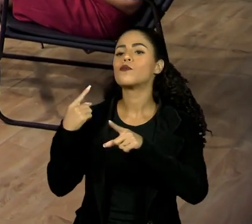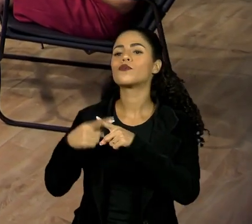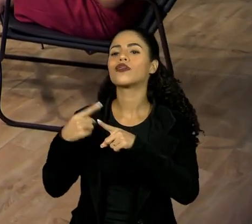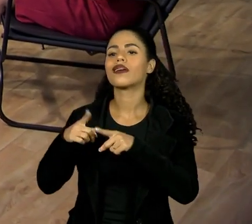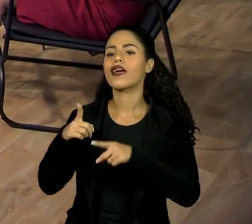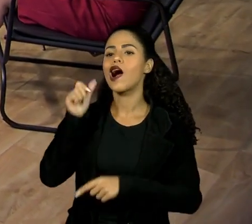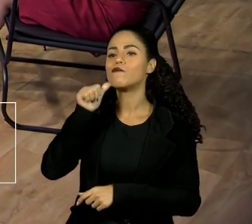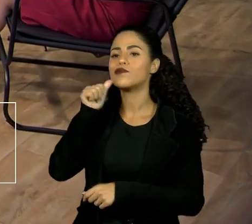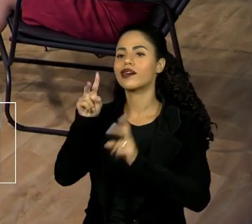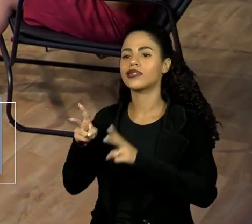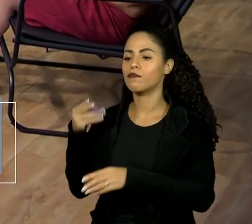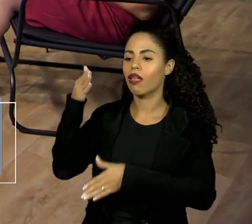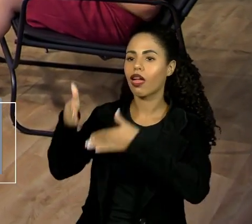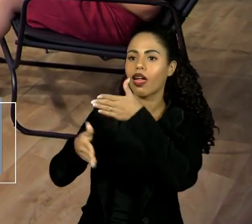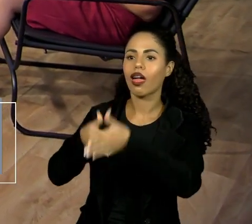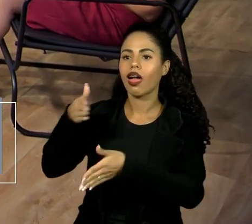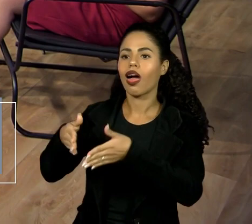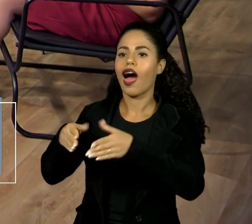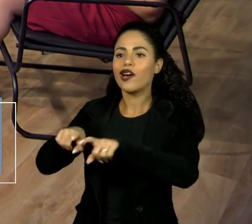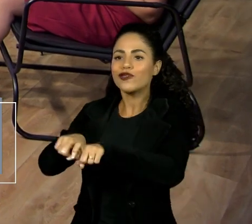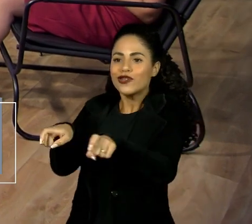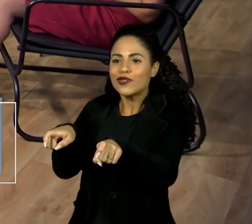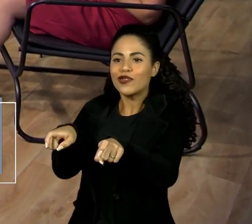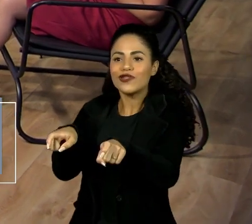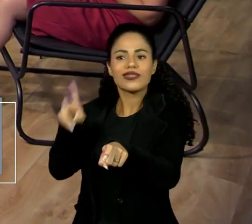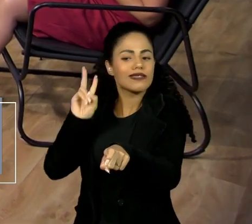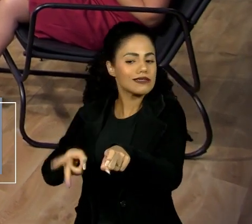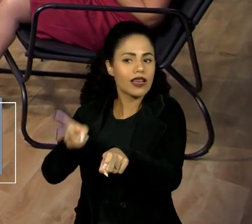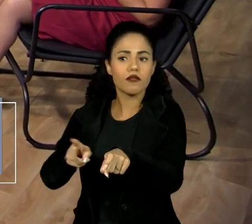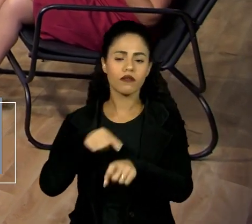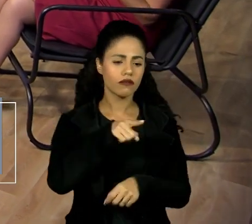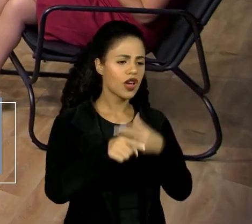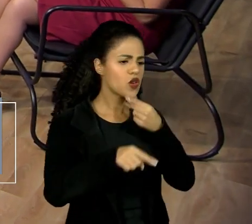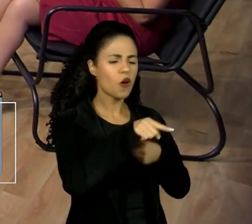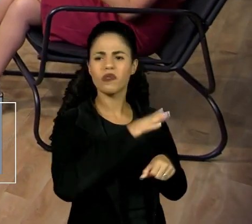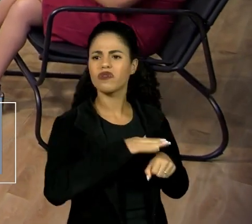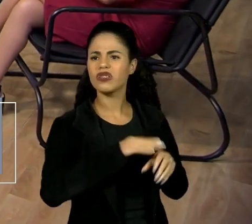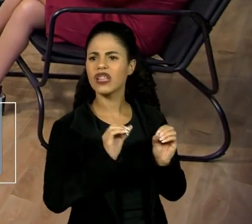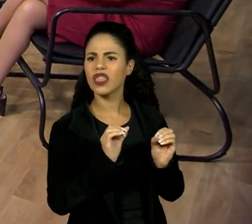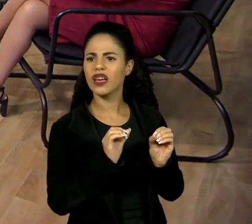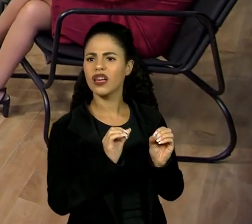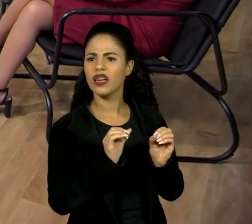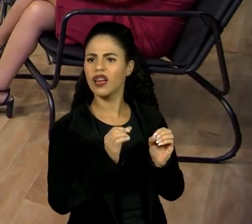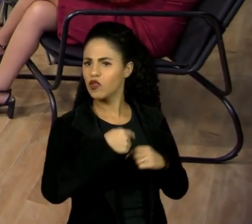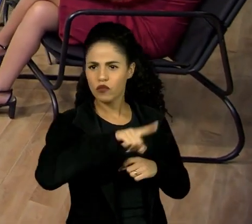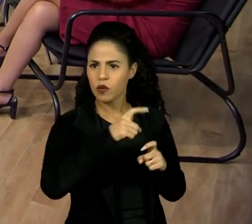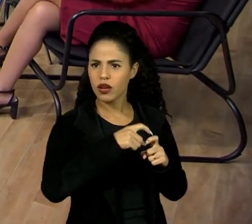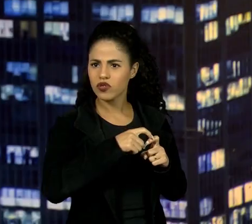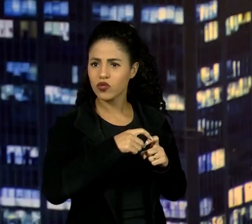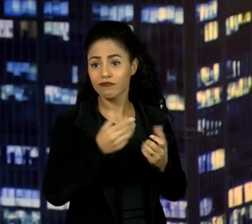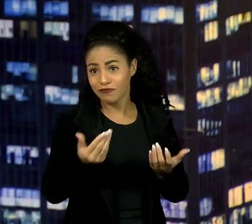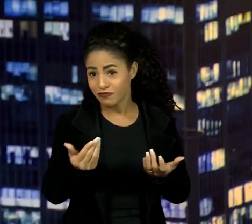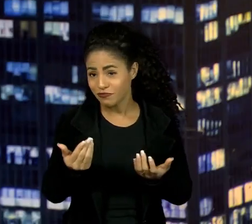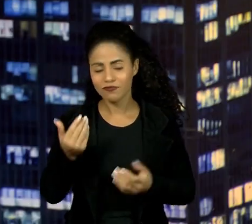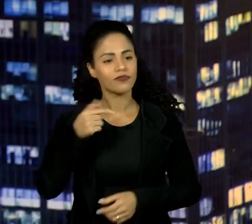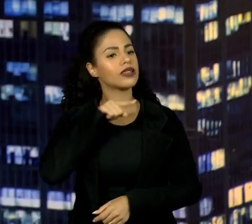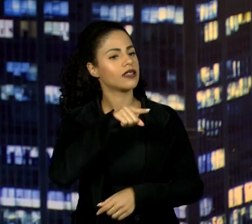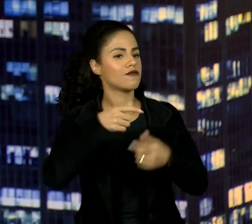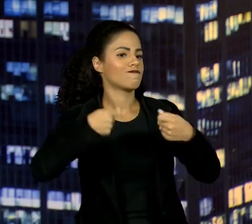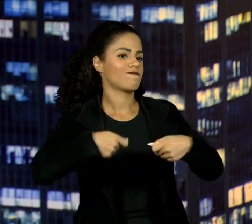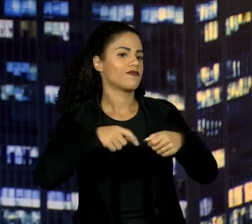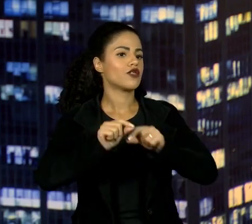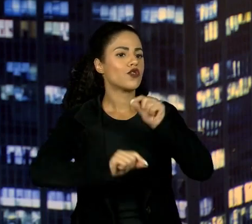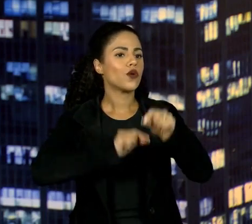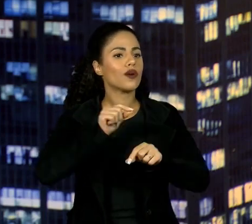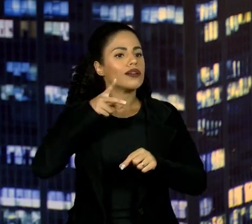ginecologista tem todos os seus exames avaliados e o homem foi esquecido. Então, é super importante essa avaliação conjunta. E pode acontecer de vocês fazerem